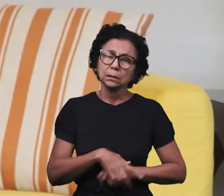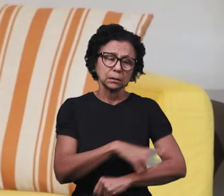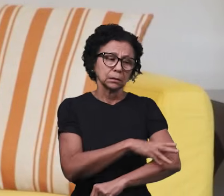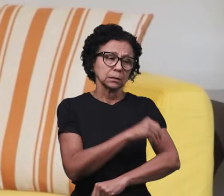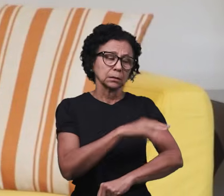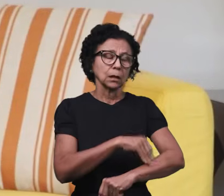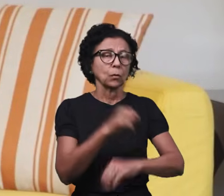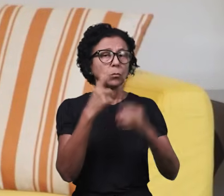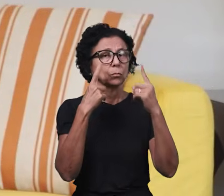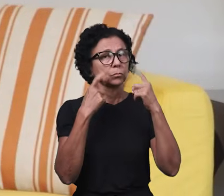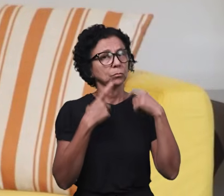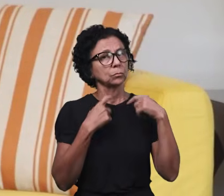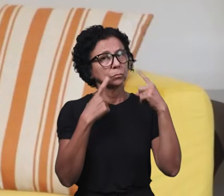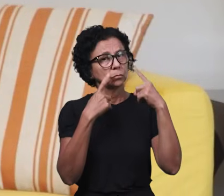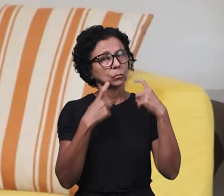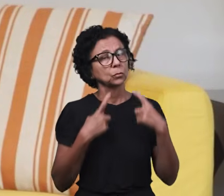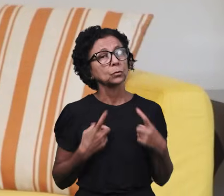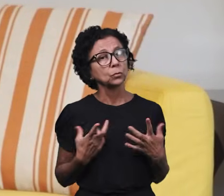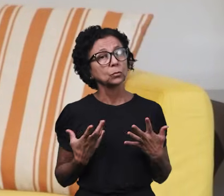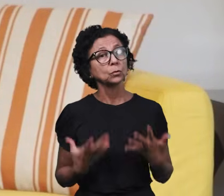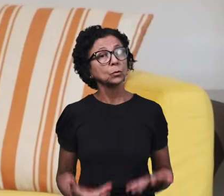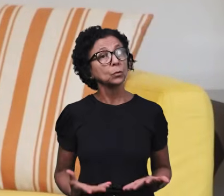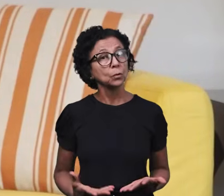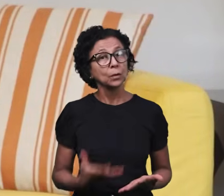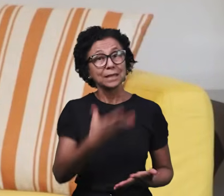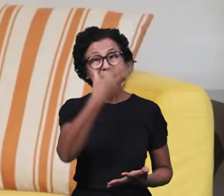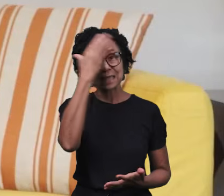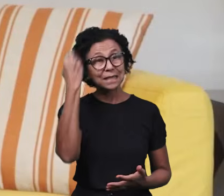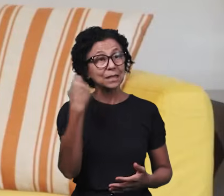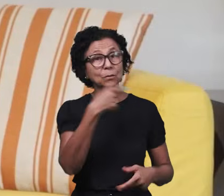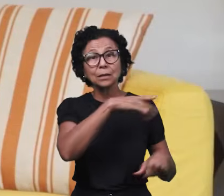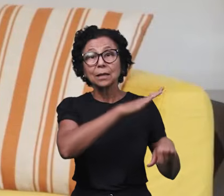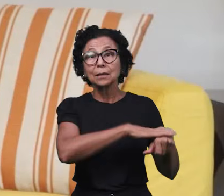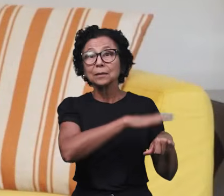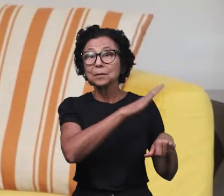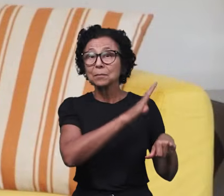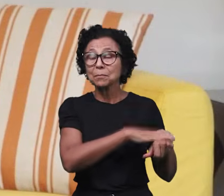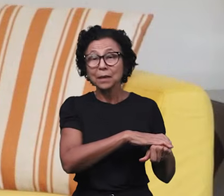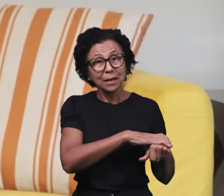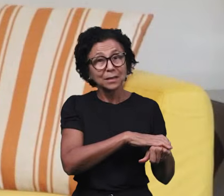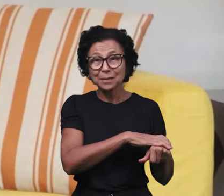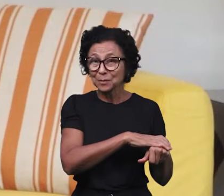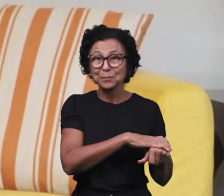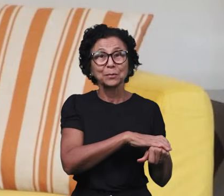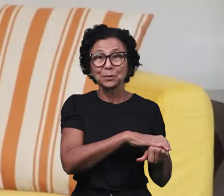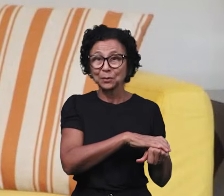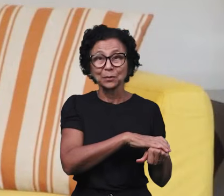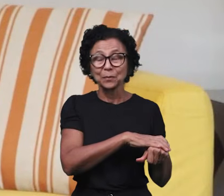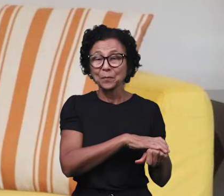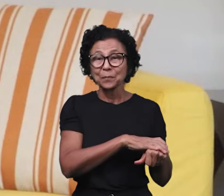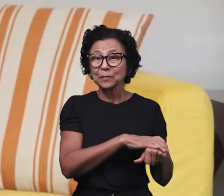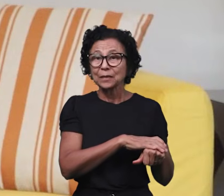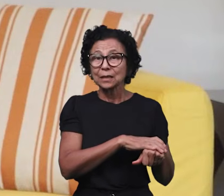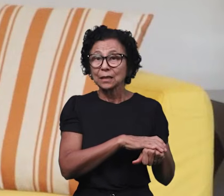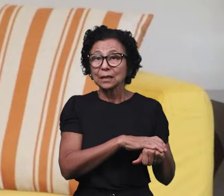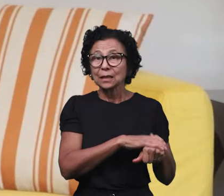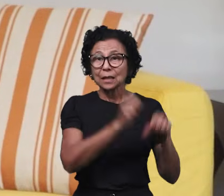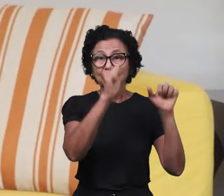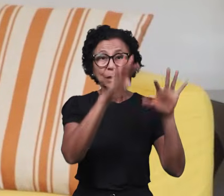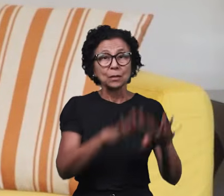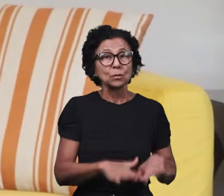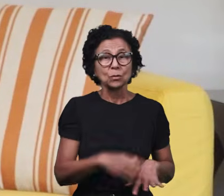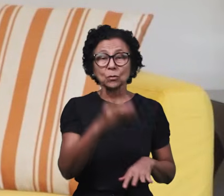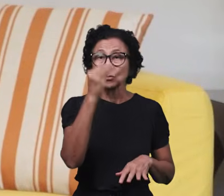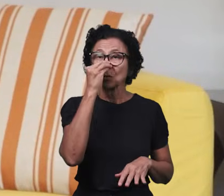levantou Esaú a sua voz e chorou. Esaú, em sua dor, esqueceu de que ele mesmo havia desprezado a bênção